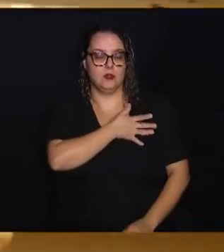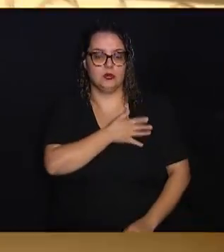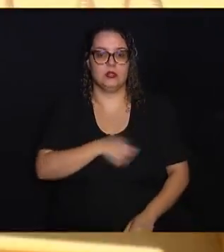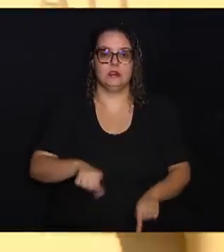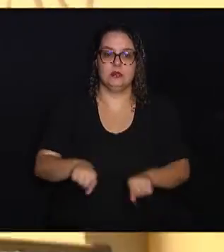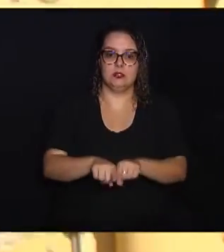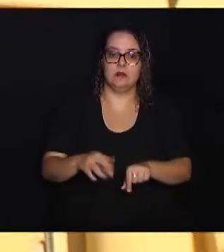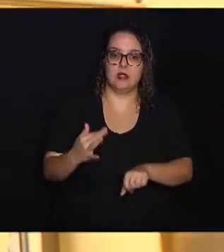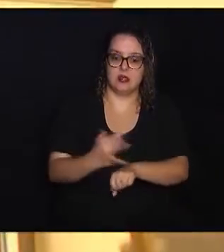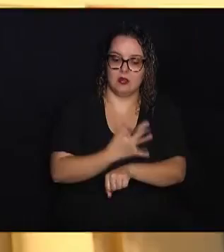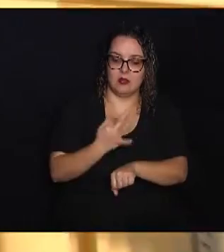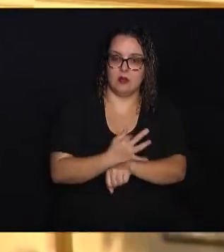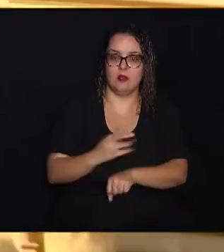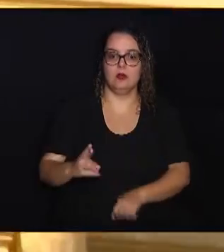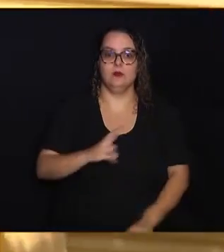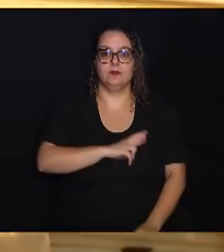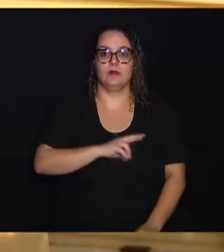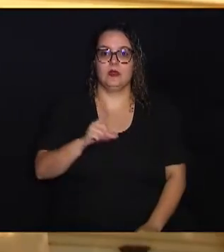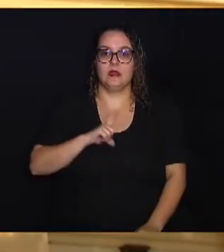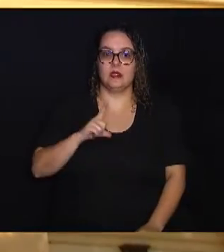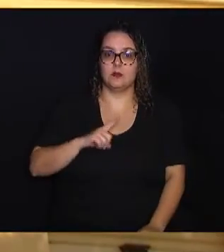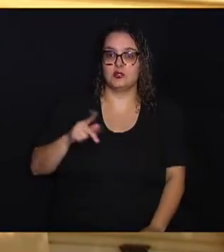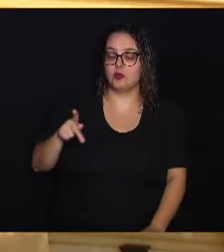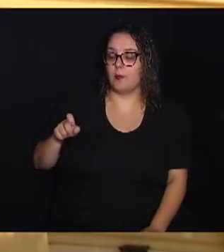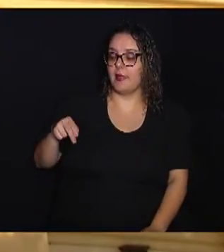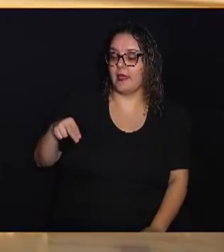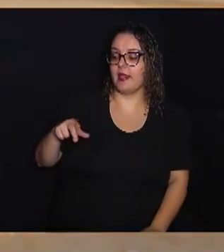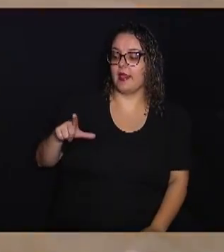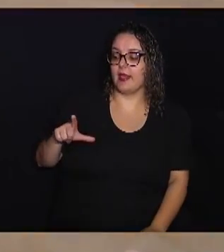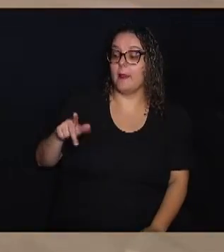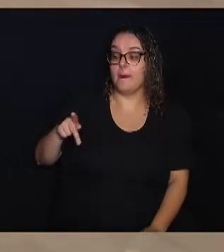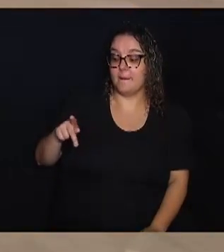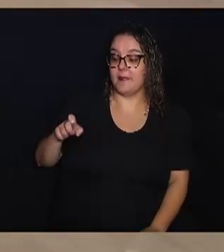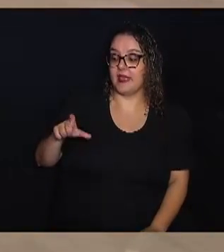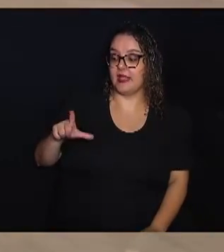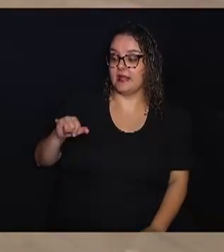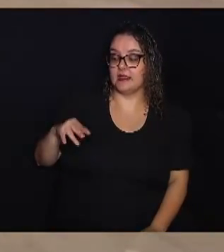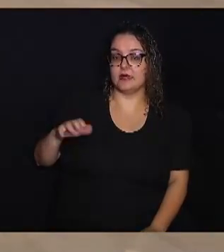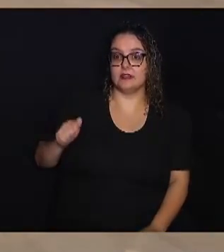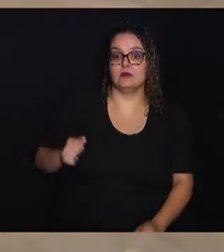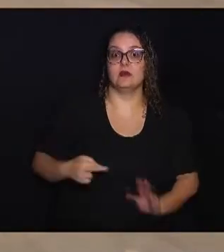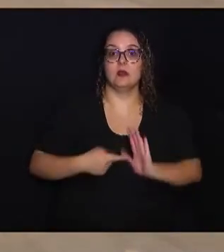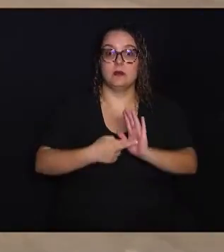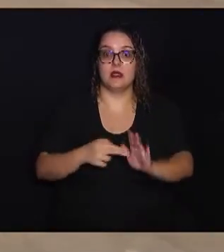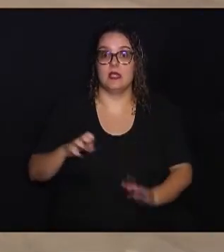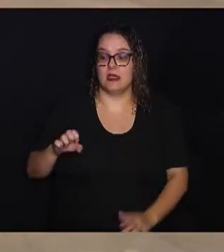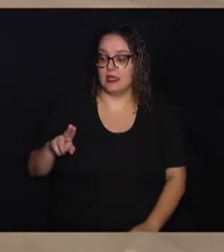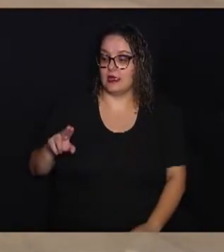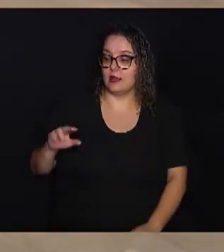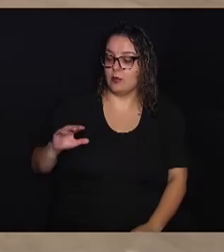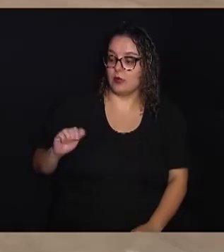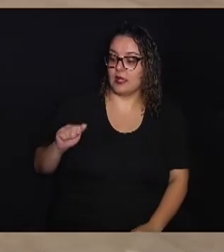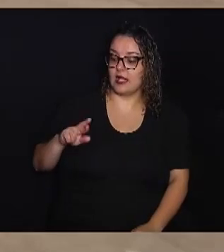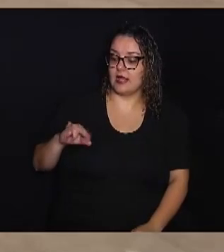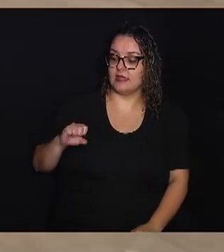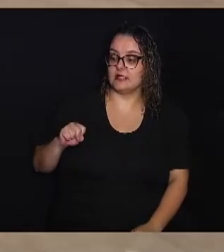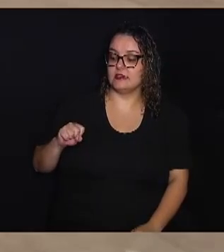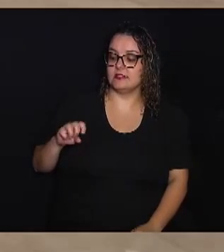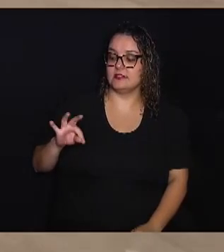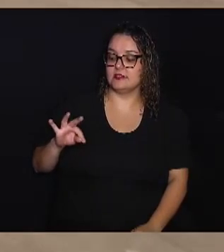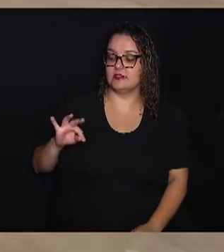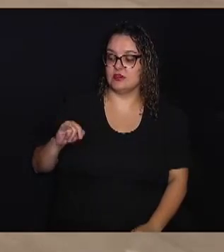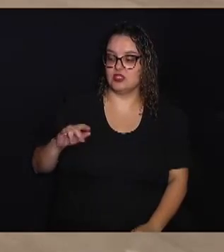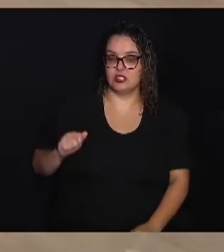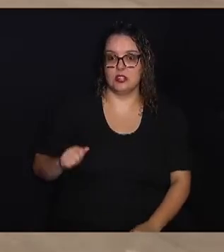fachada nós temos o pelicano, tá, que representa a Eucaristia. Por quê? O pelicano, ele faz